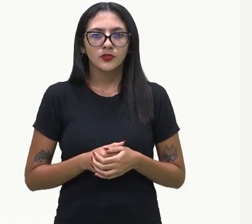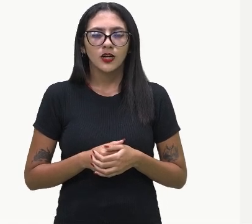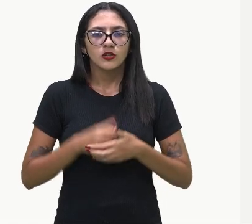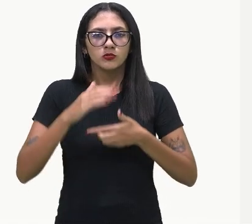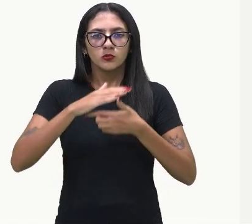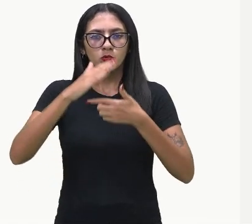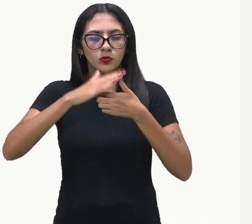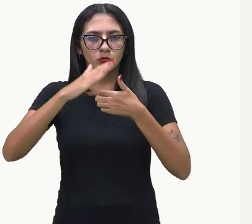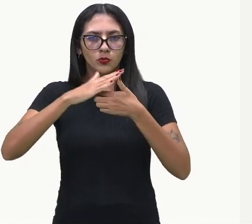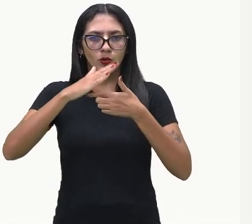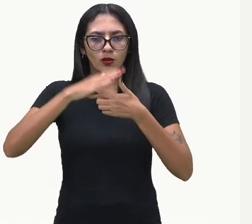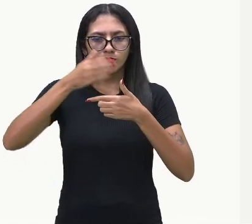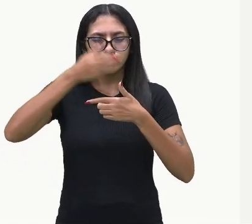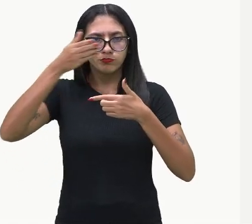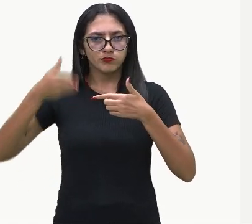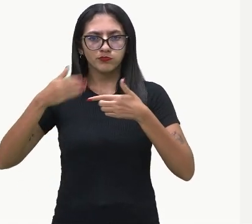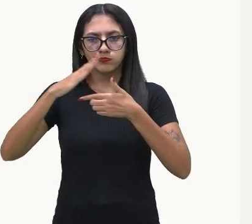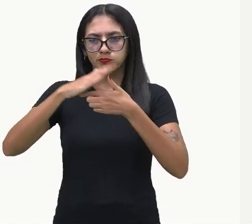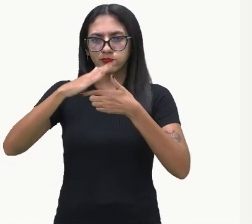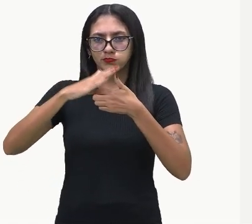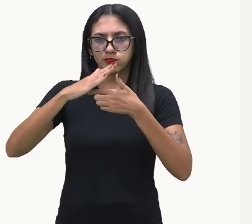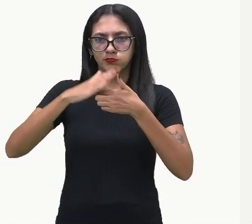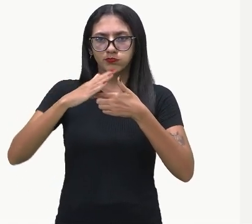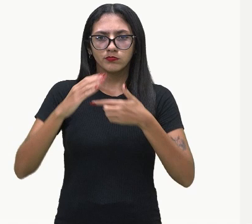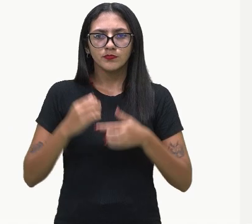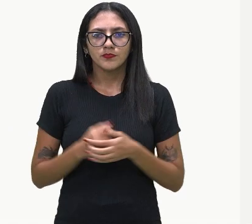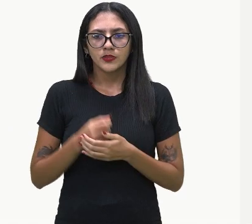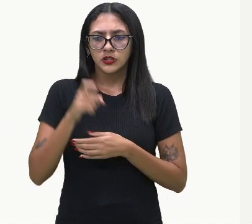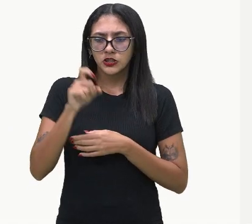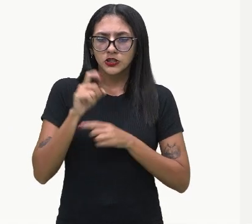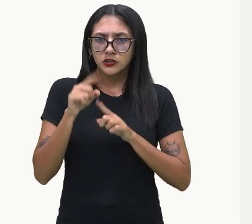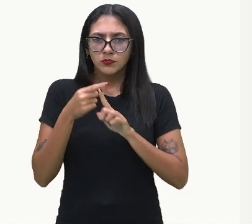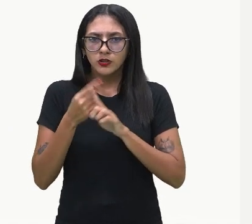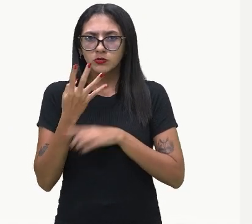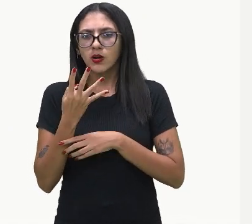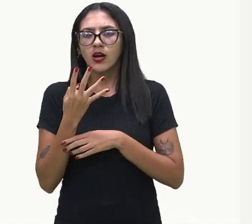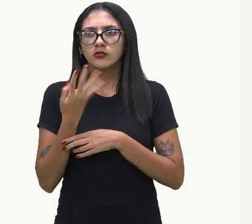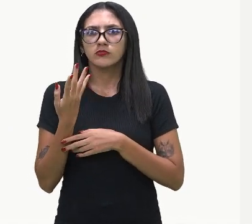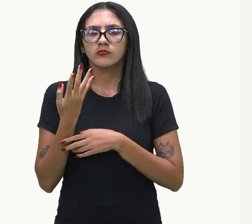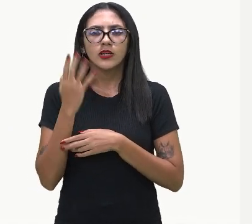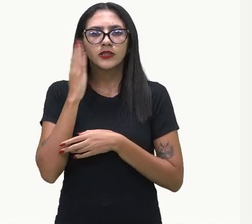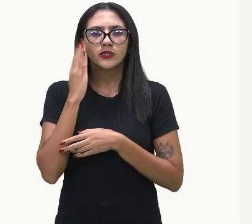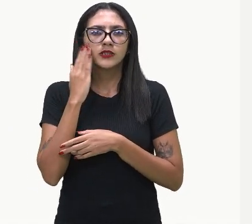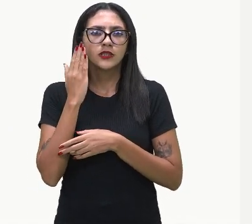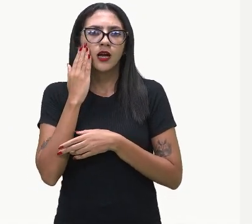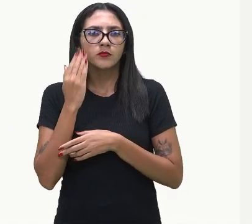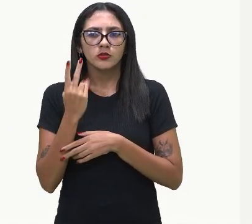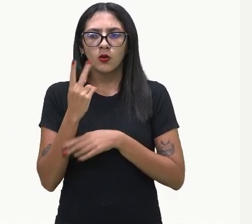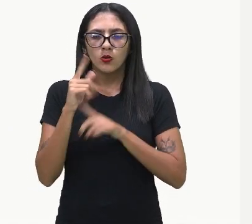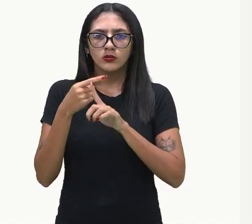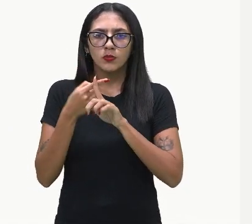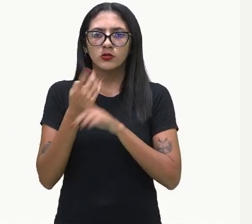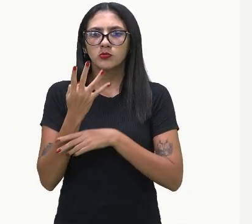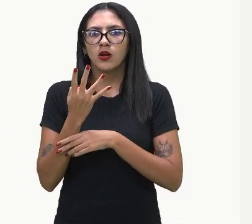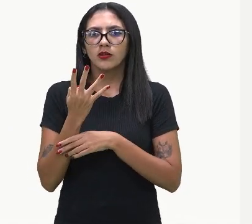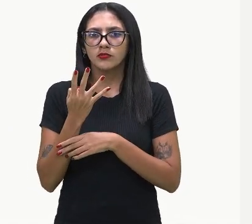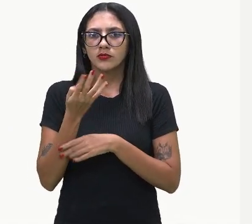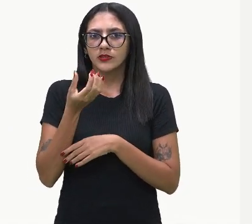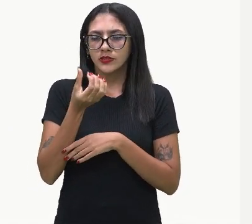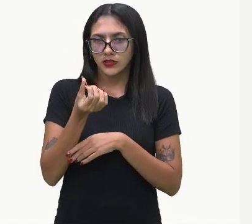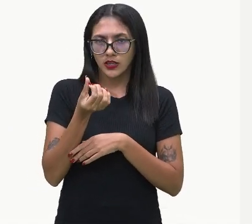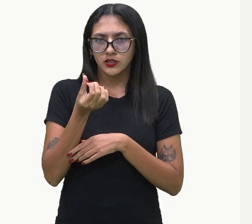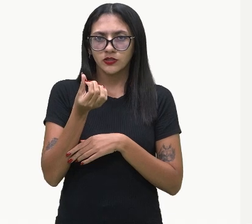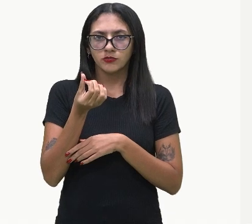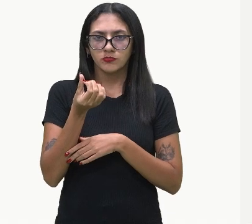lado, ó, x mais 4, mas o x é 2. 2 mais 4, 6.